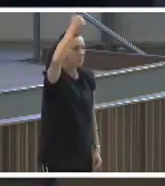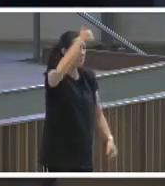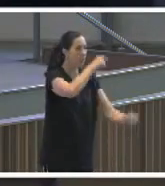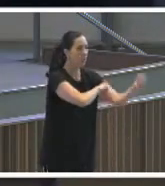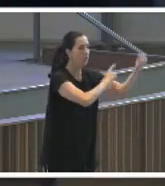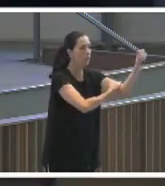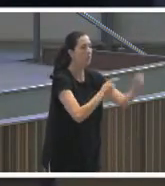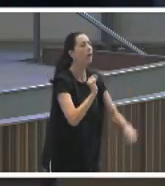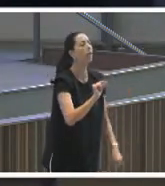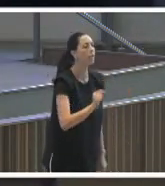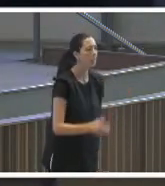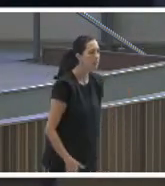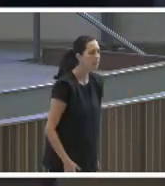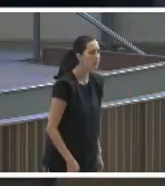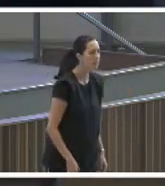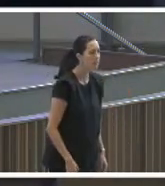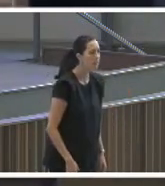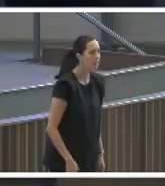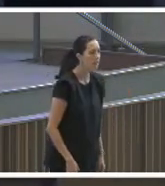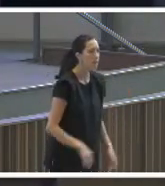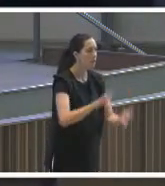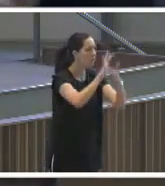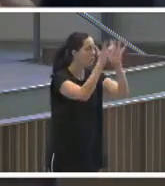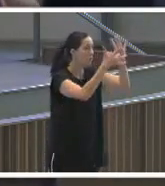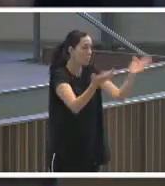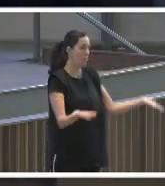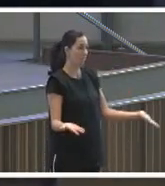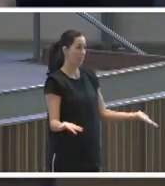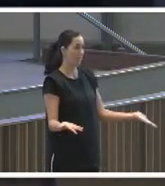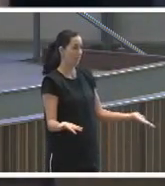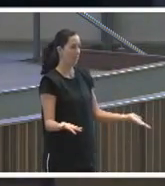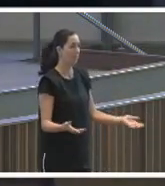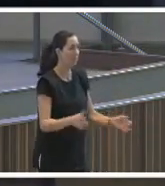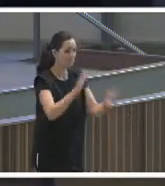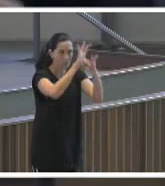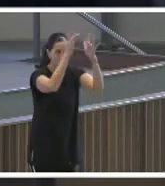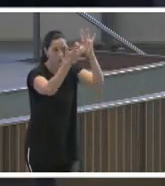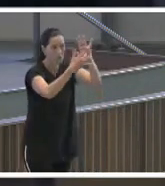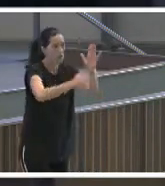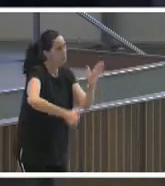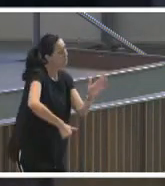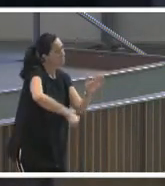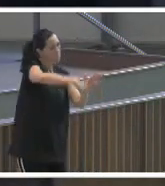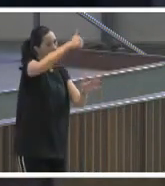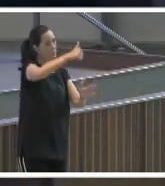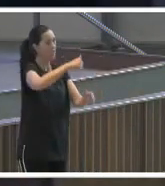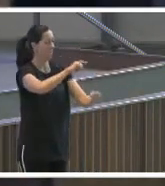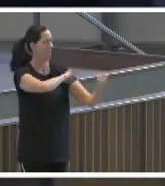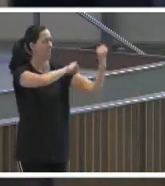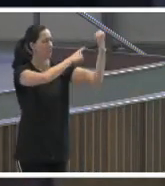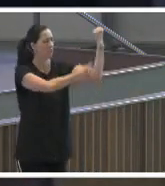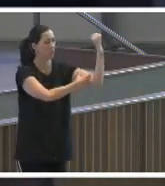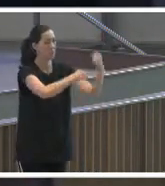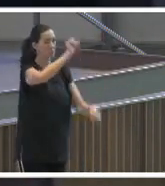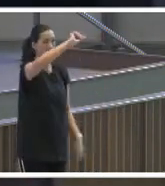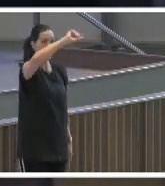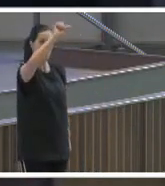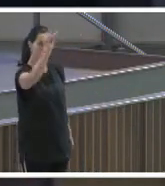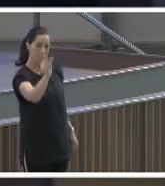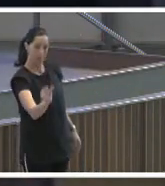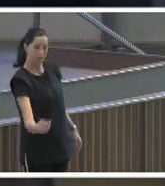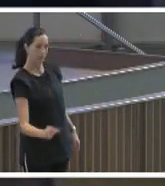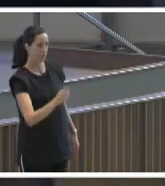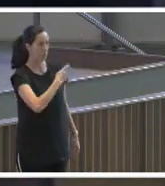A maior autoridade é Jesus. Ele é o pastor. Nós somos